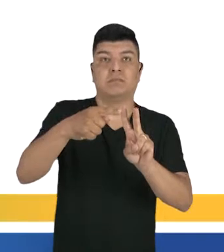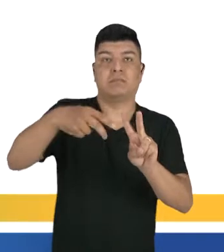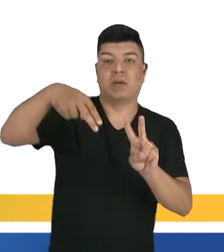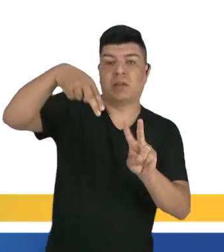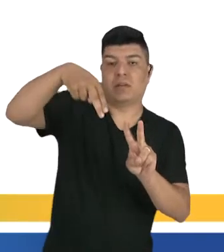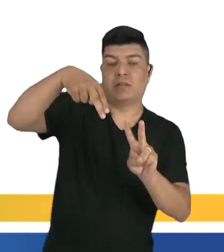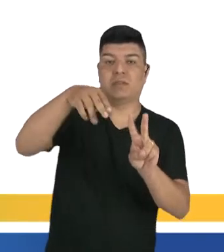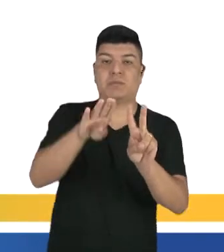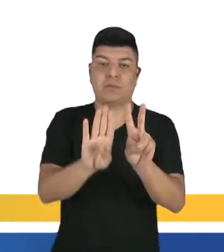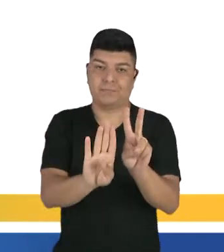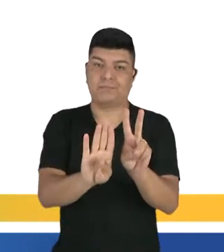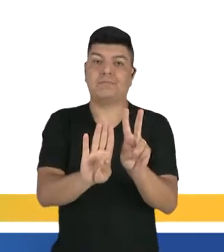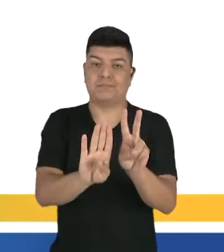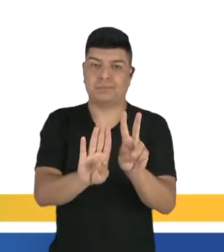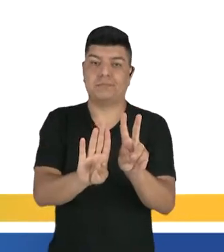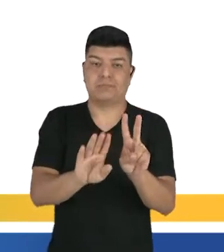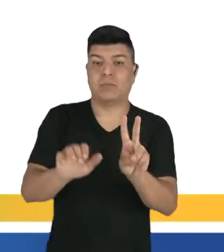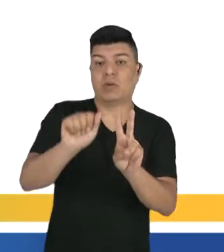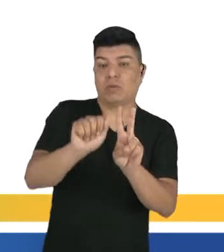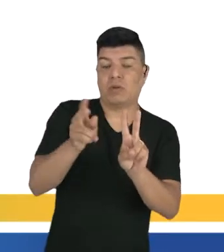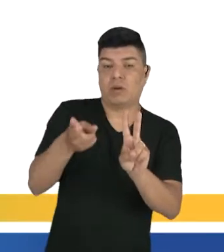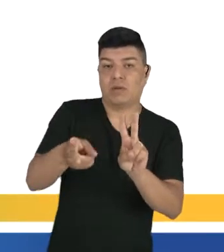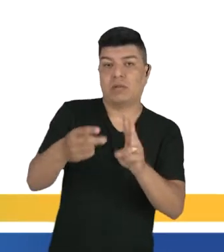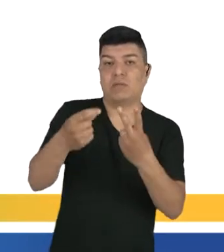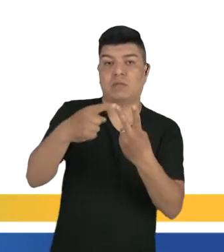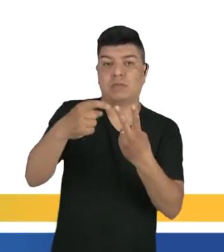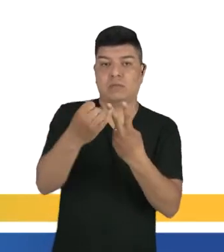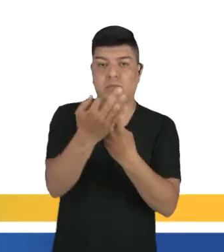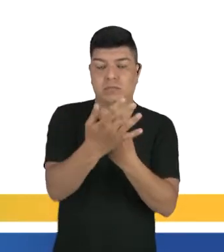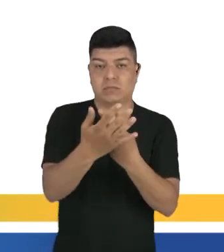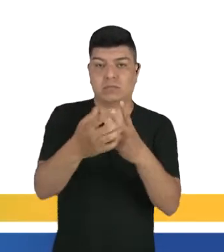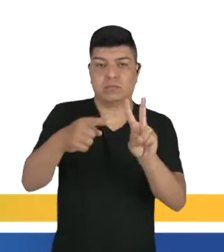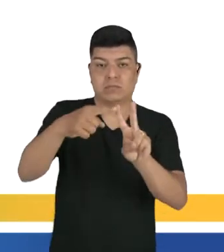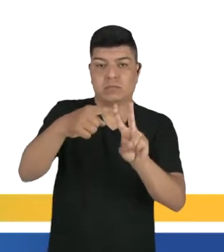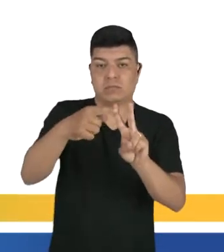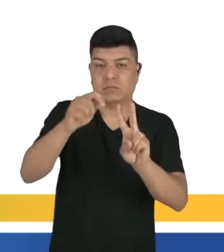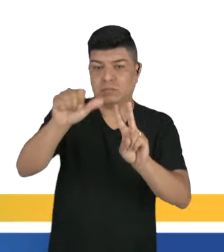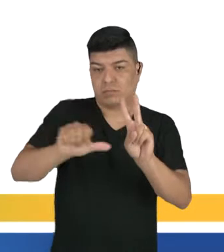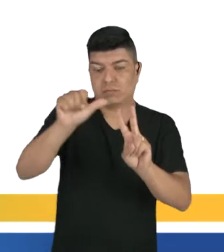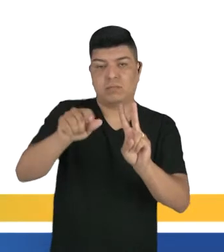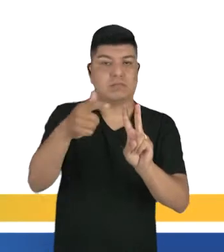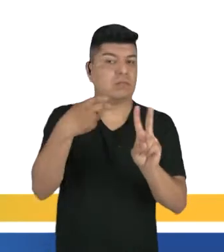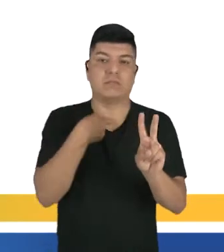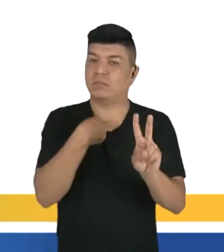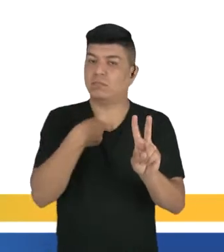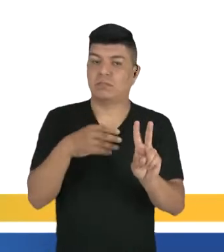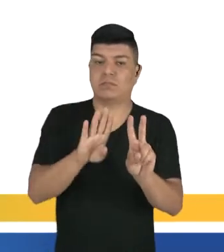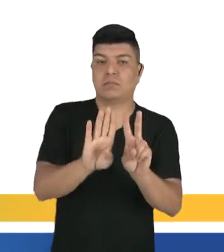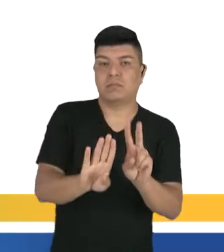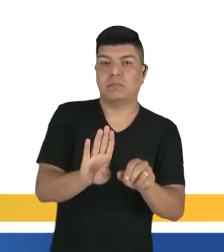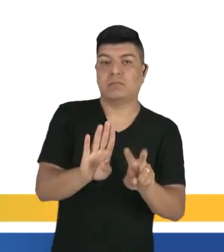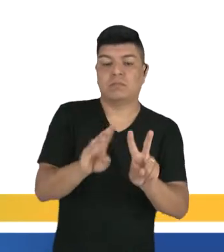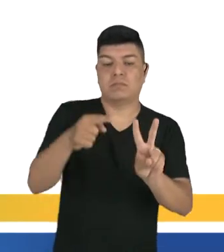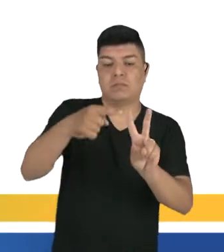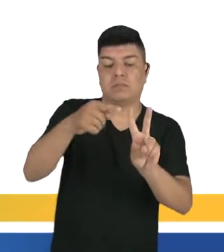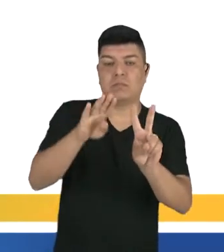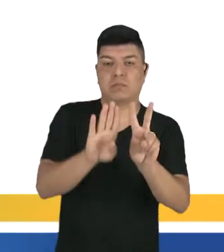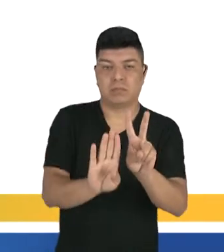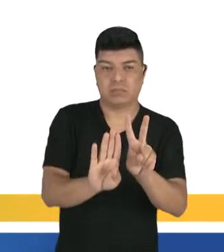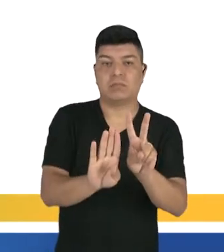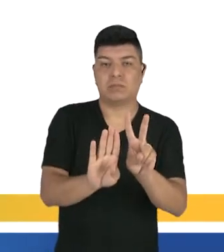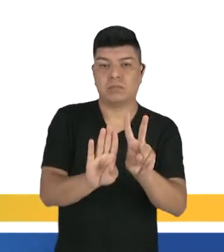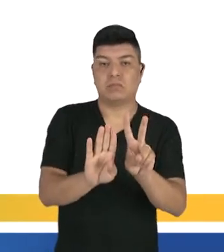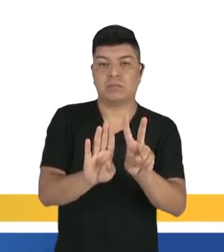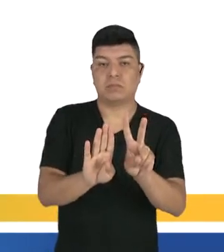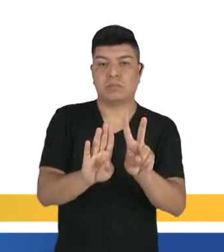O A eu vou pedir que seja um número racional para não virar uma raiz, com a possibilidade. E o B, a raiz enésima de B, vai ser a